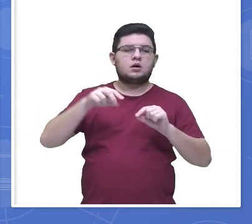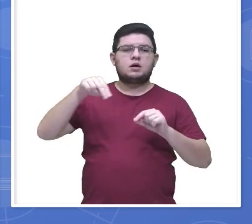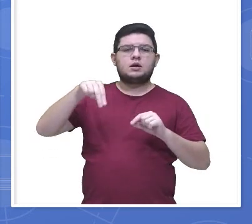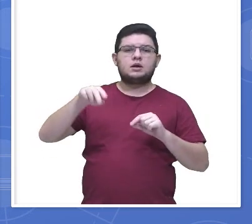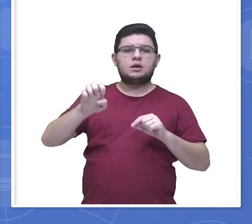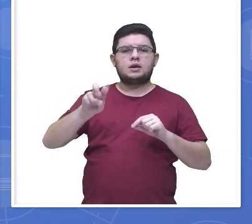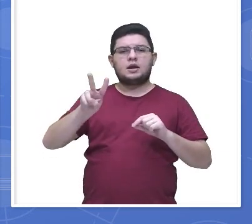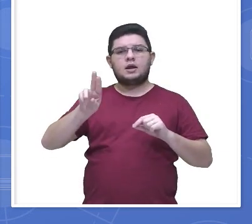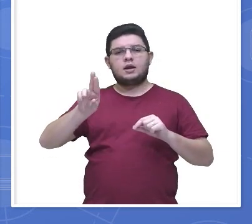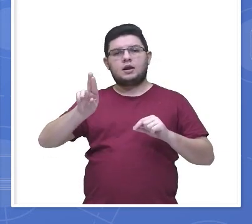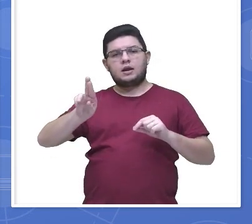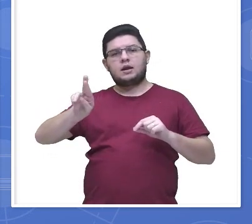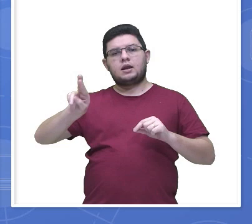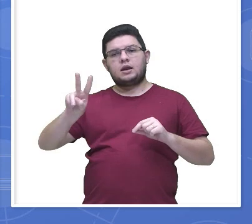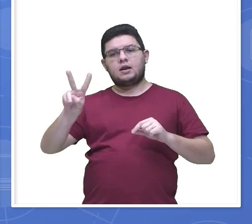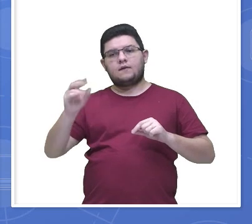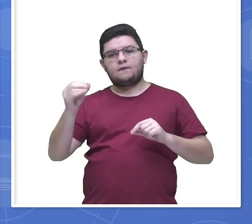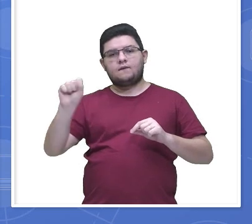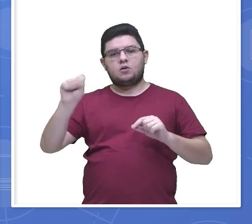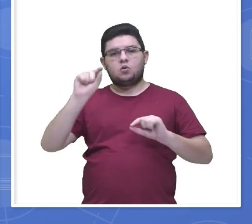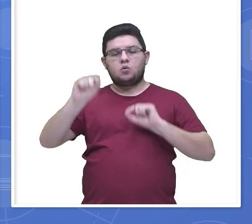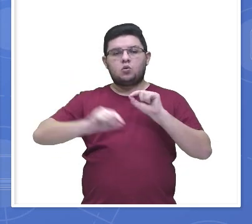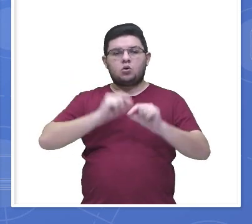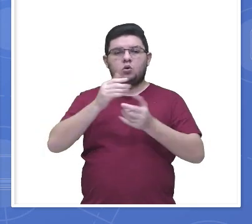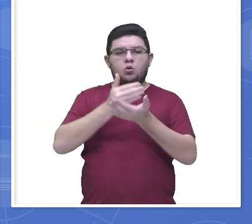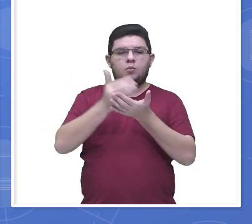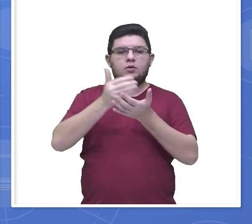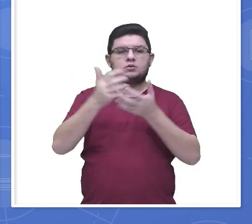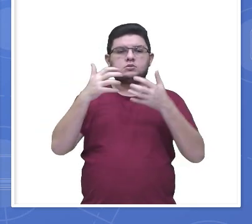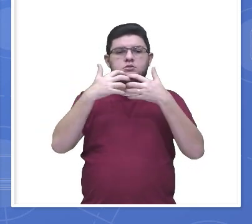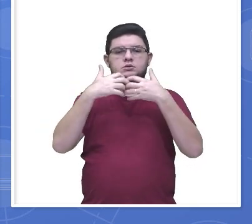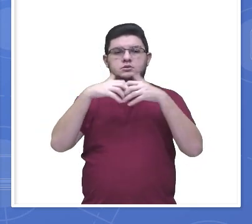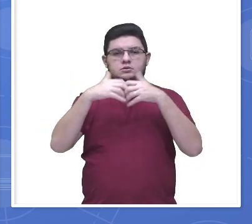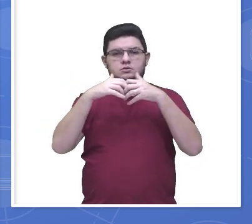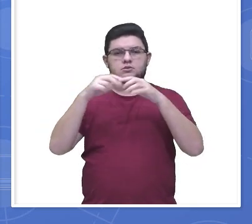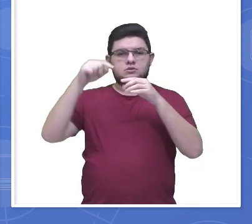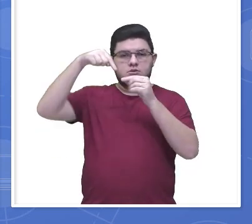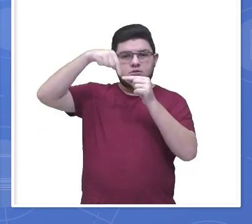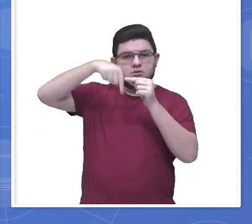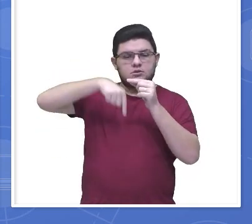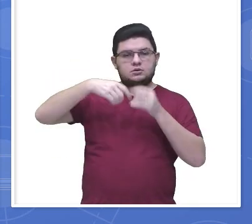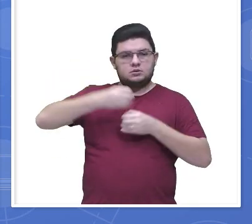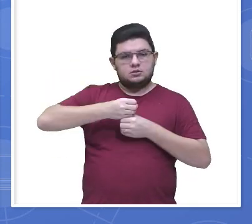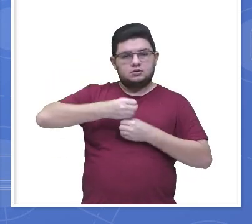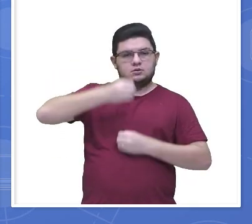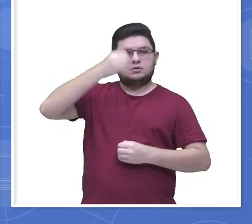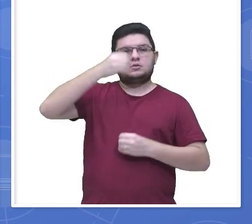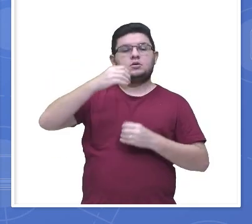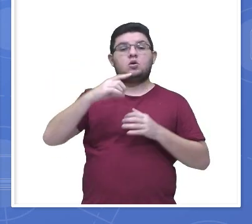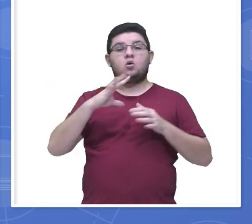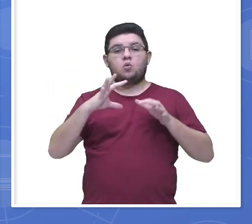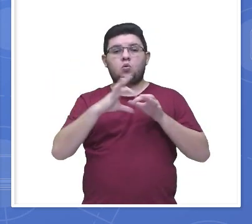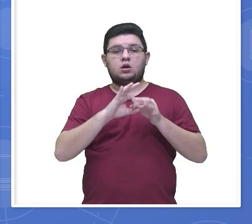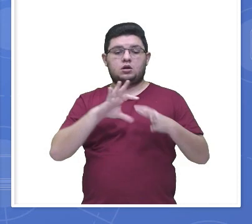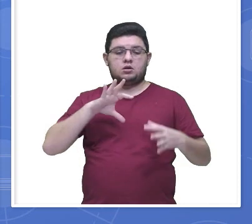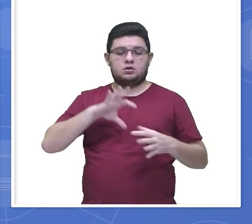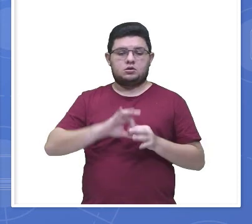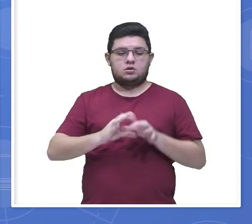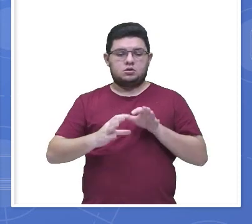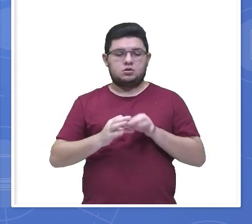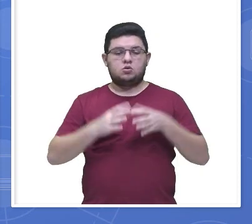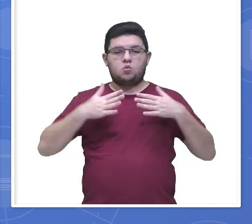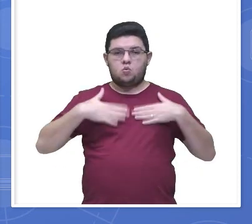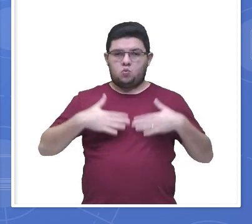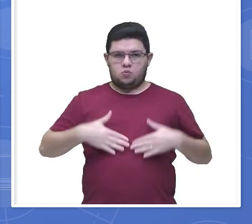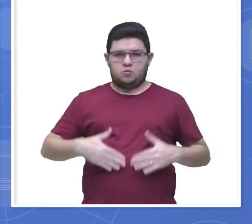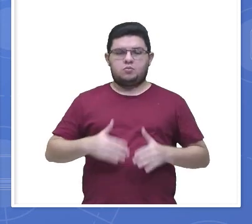espinhal. Sua função é conectar o sistema nervoso central ao resto do corpo. É importante